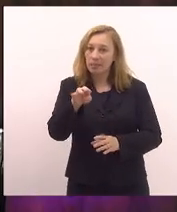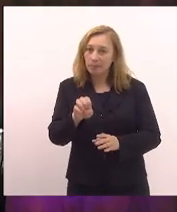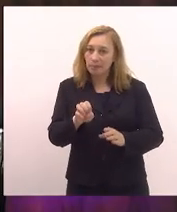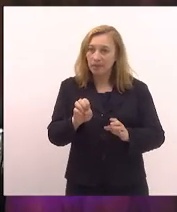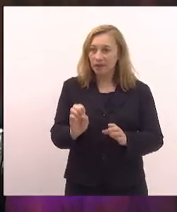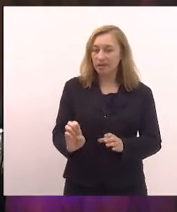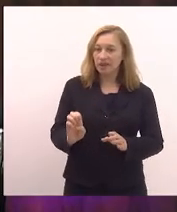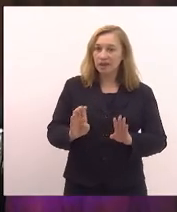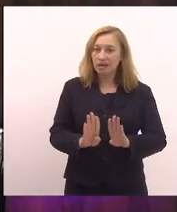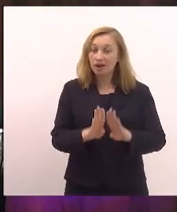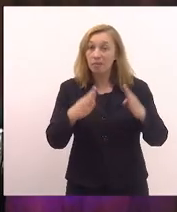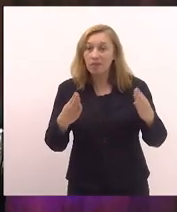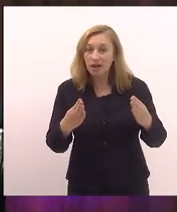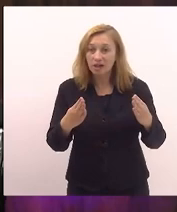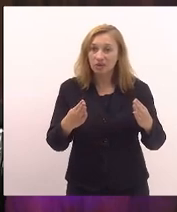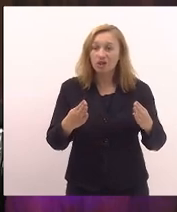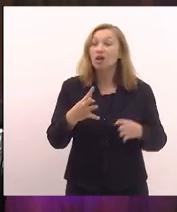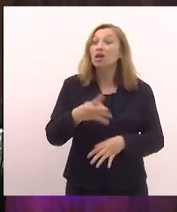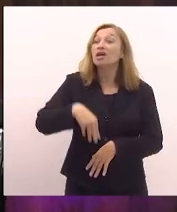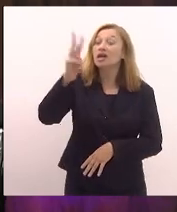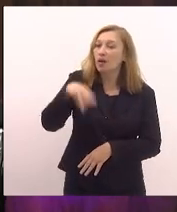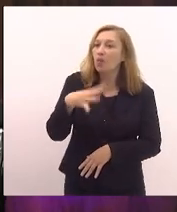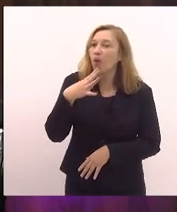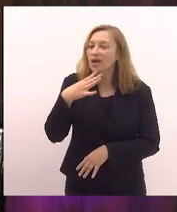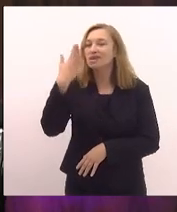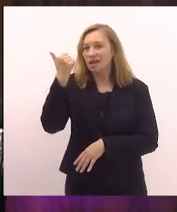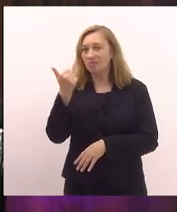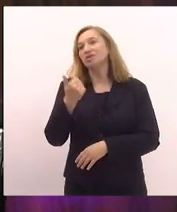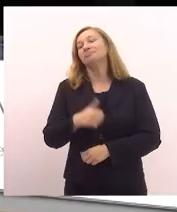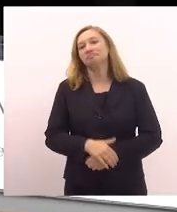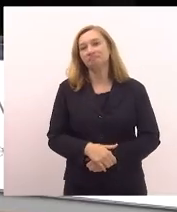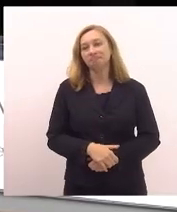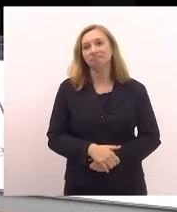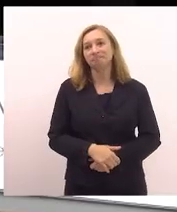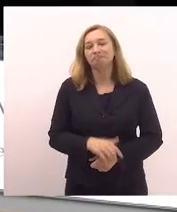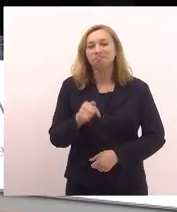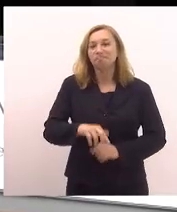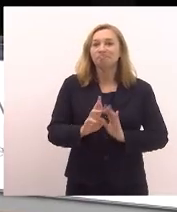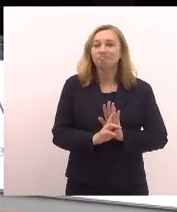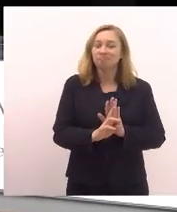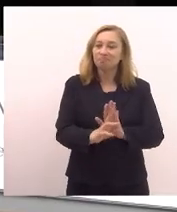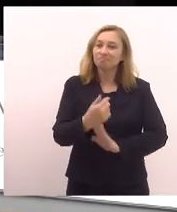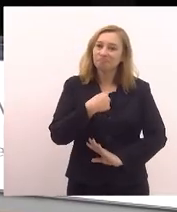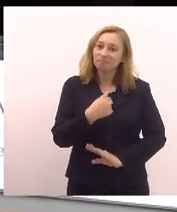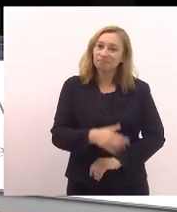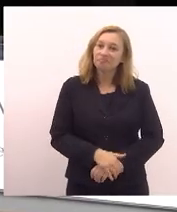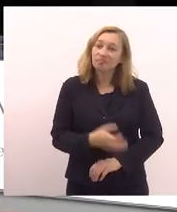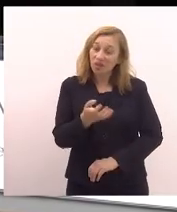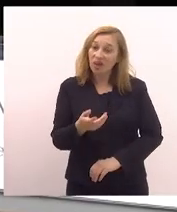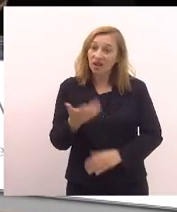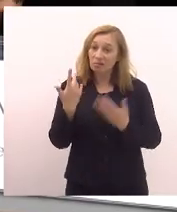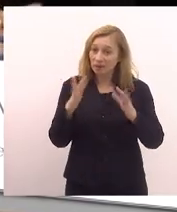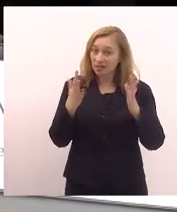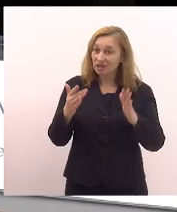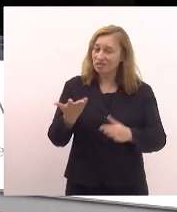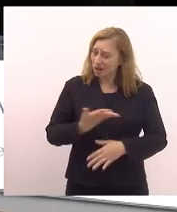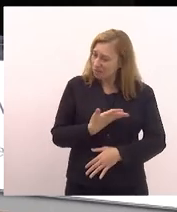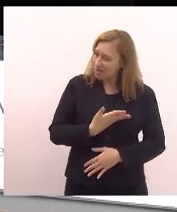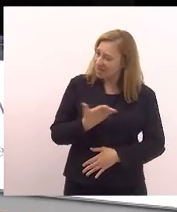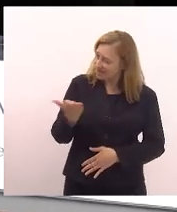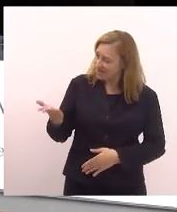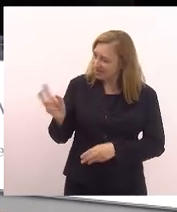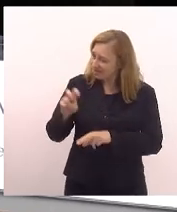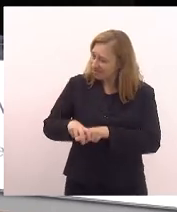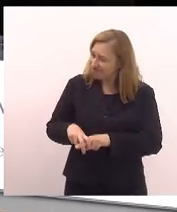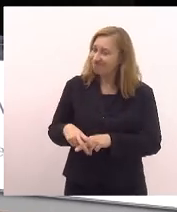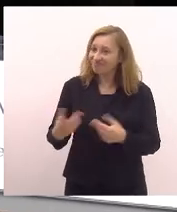mulher está em todas as frentes, quem conhece Tia Ju sabe disso. Aqui eu represento, quero também saudar as demais colegas que compõem a mesa,